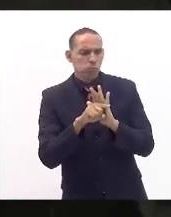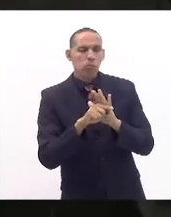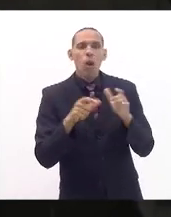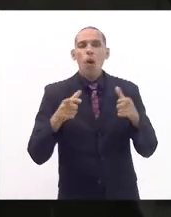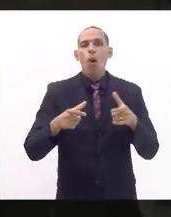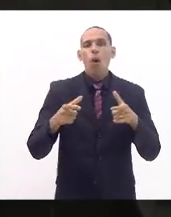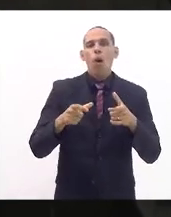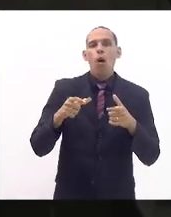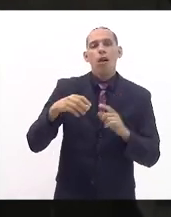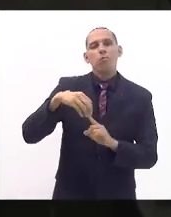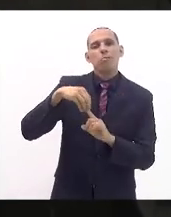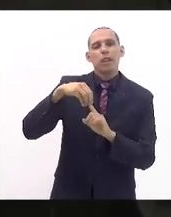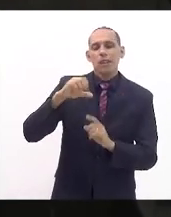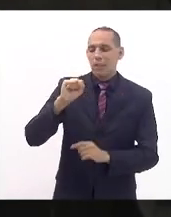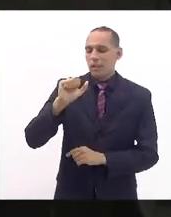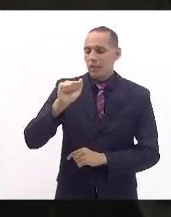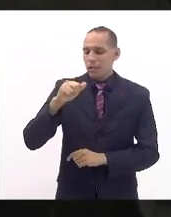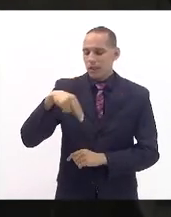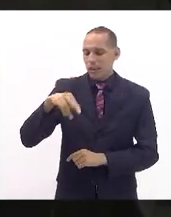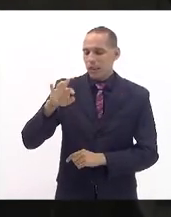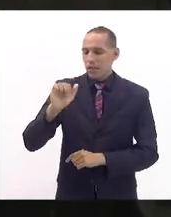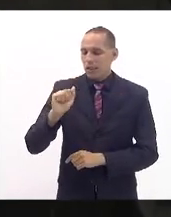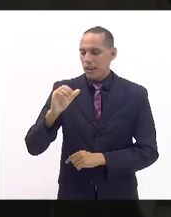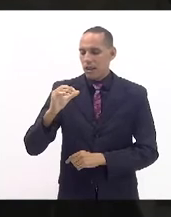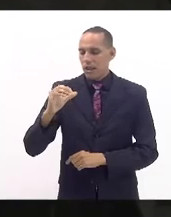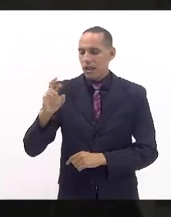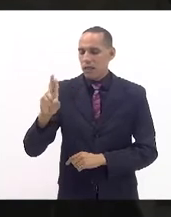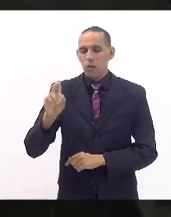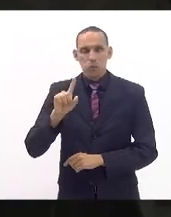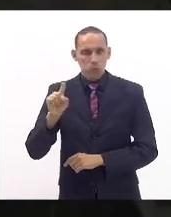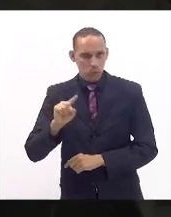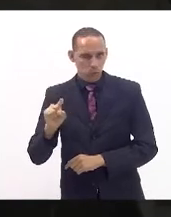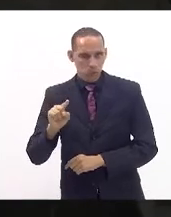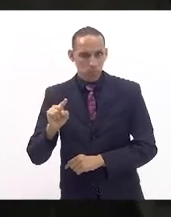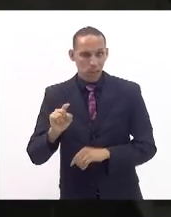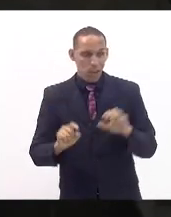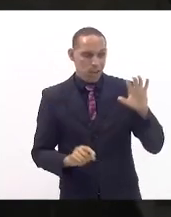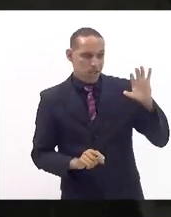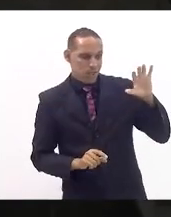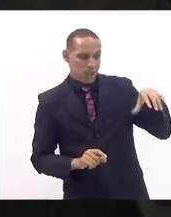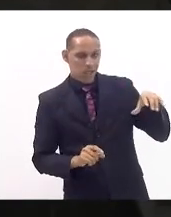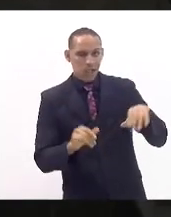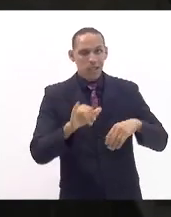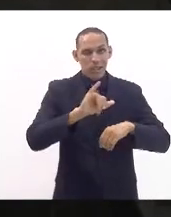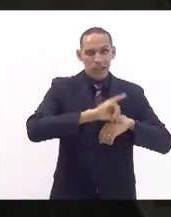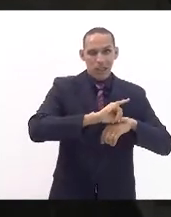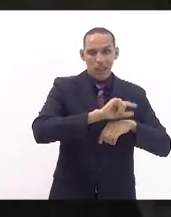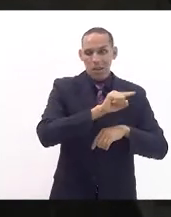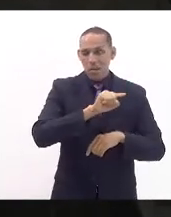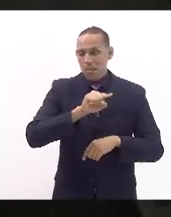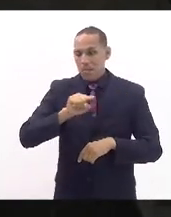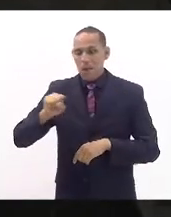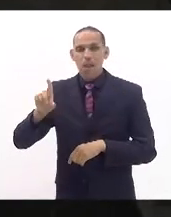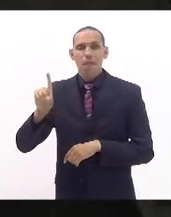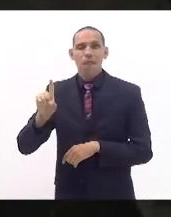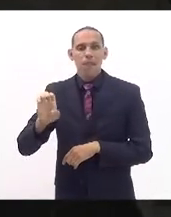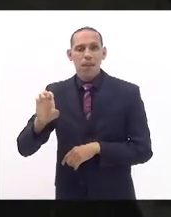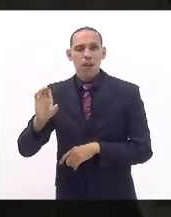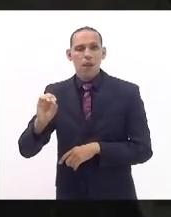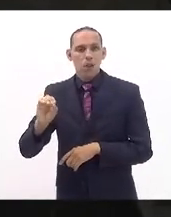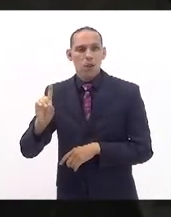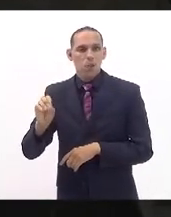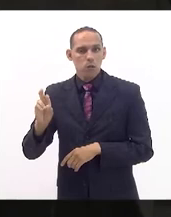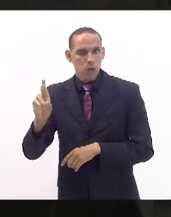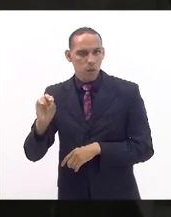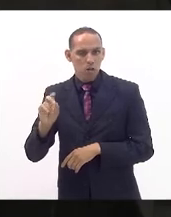Cruz, da central a Deodoro, de dentro de uma composição que nós